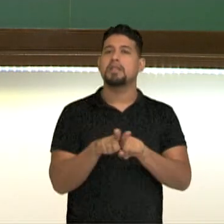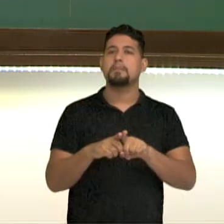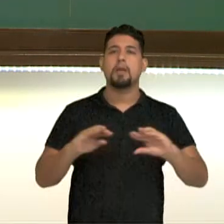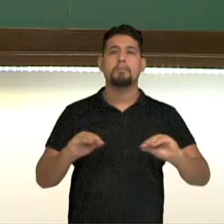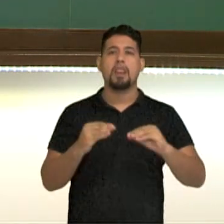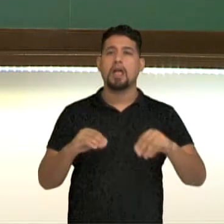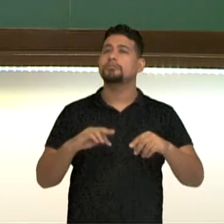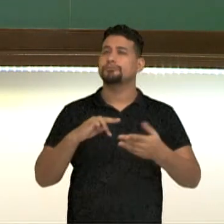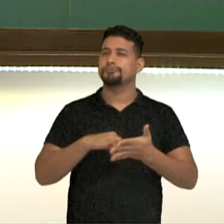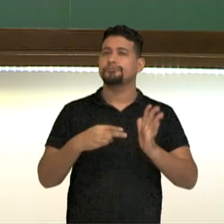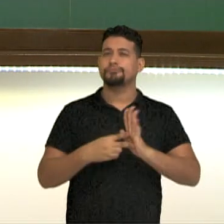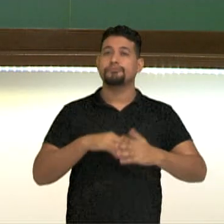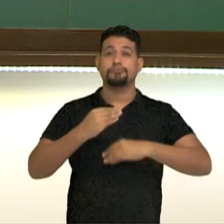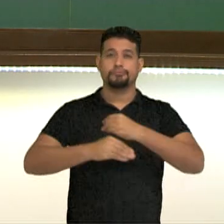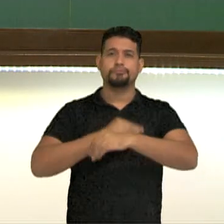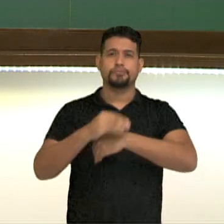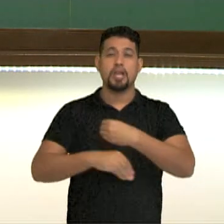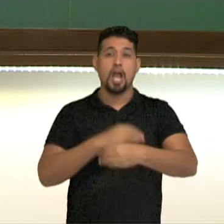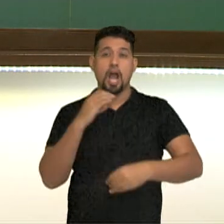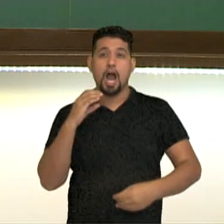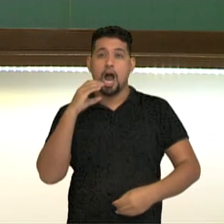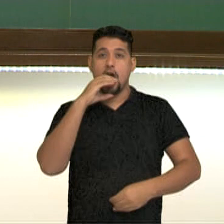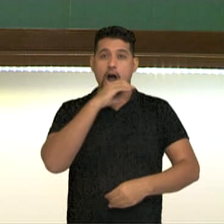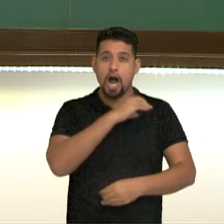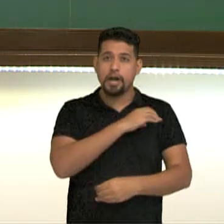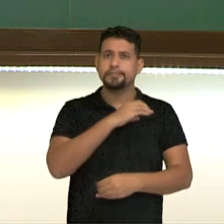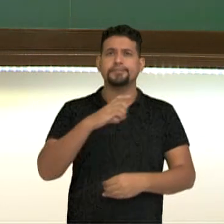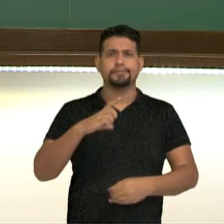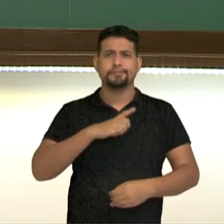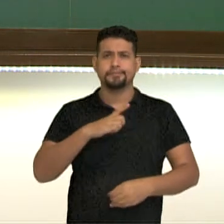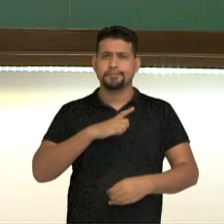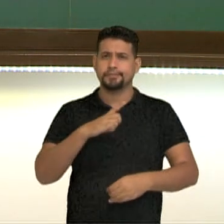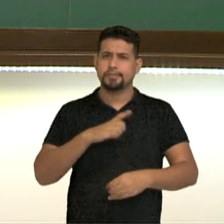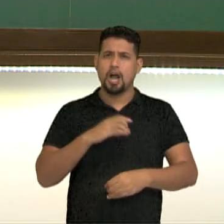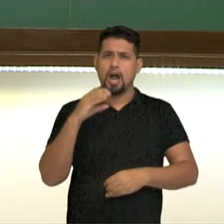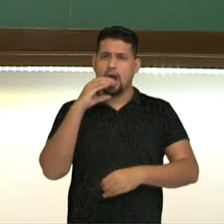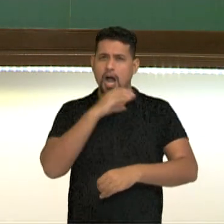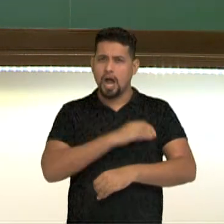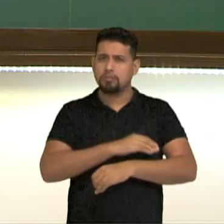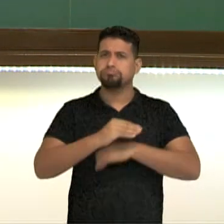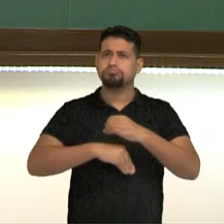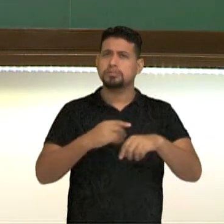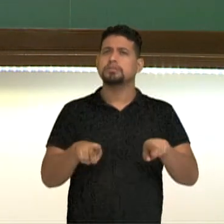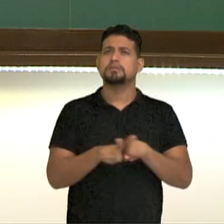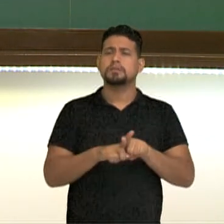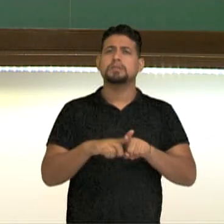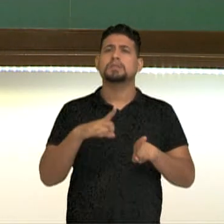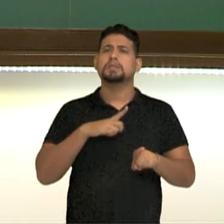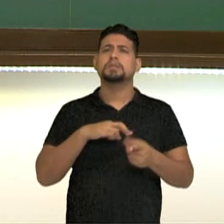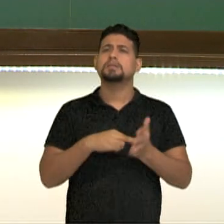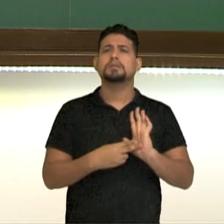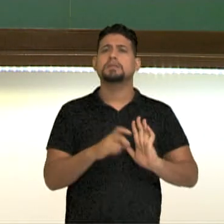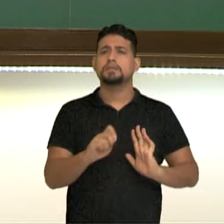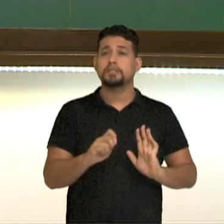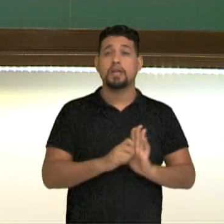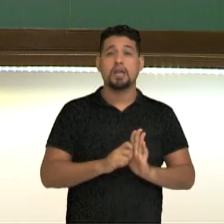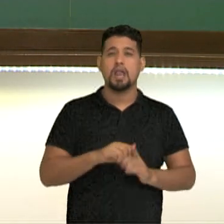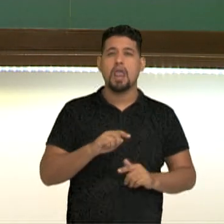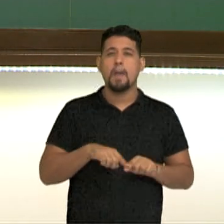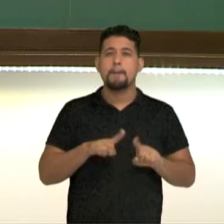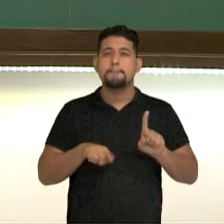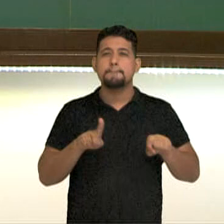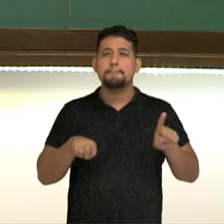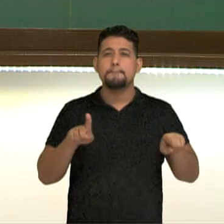isolantes. Você dá calor, ele tem grande capacidade térmica, grande calor específico. Você dá calor e ele varia